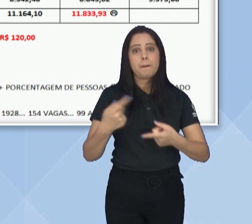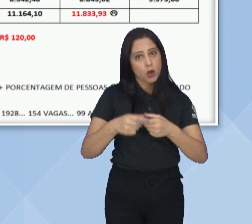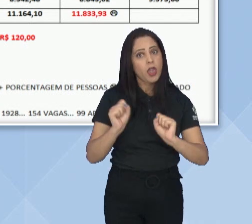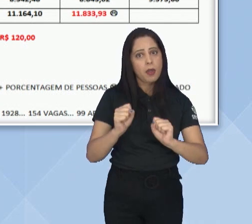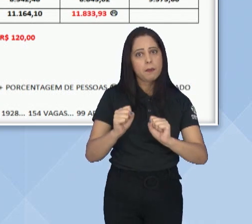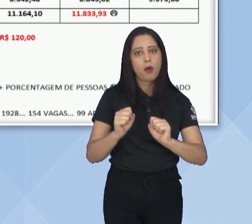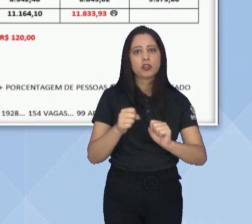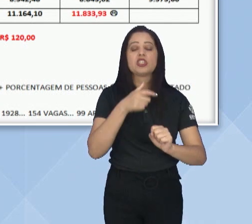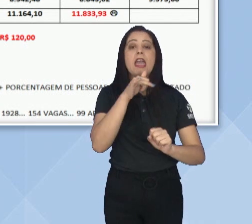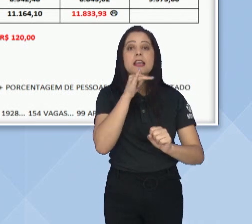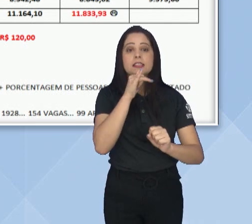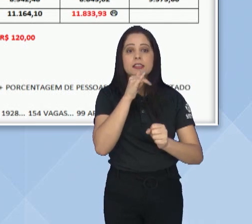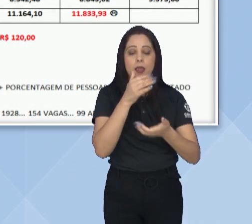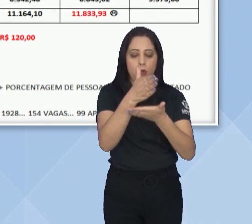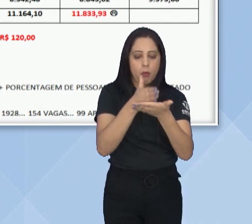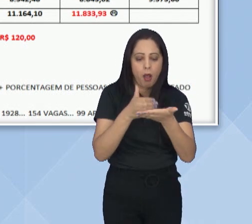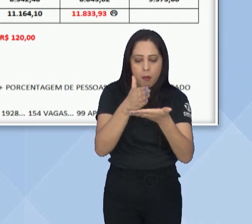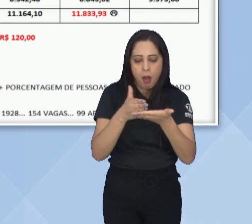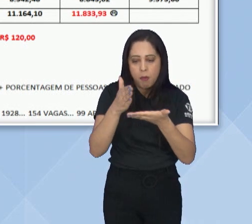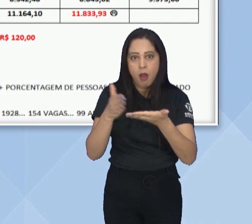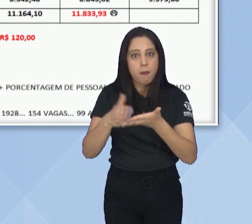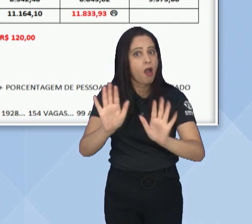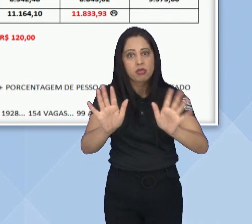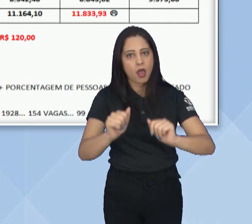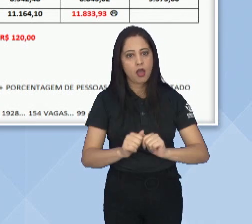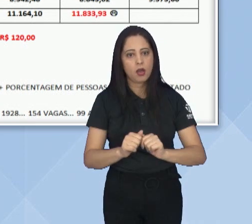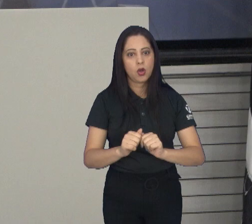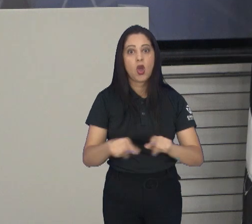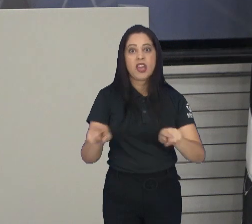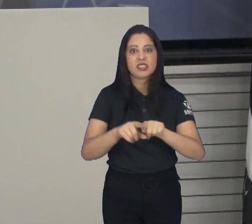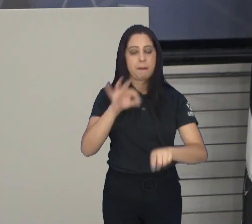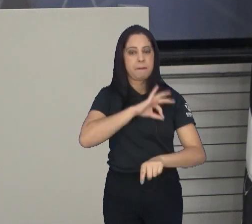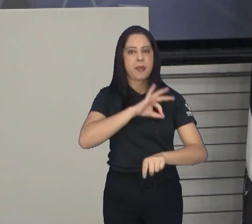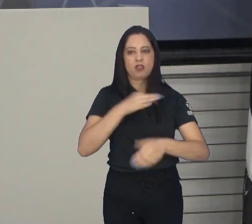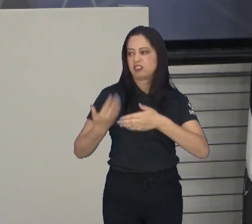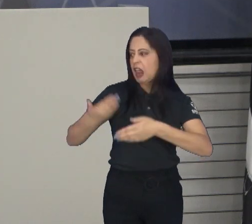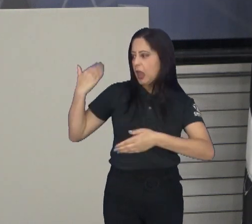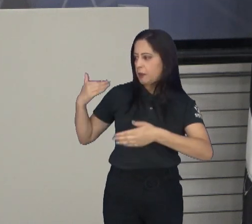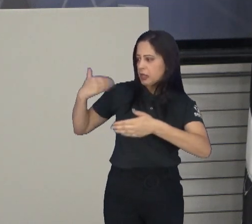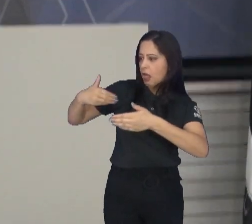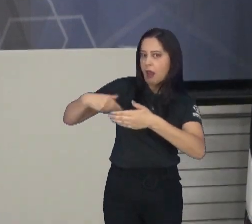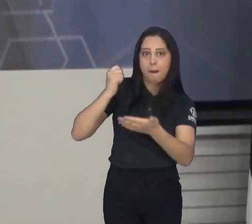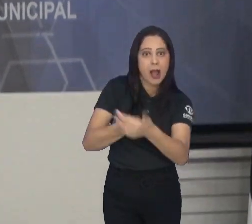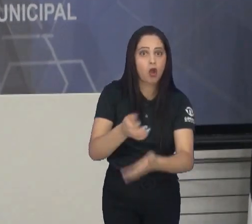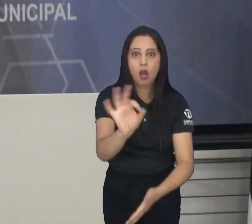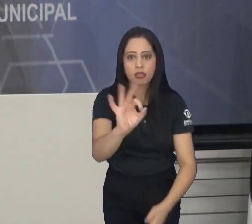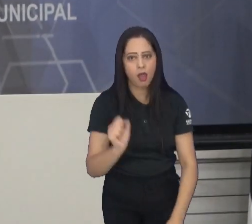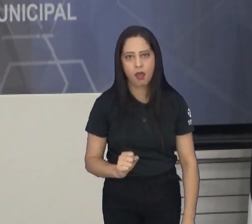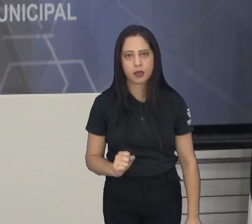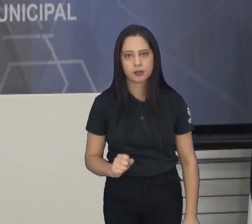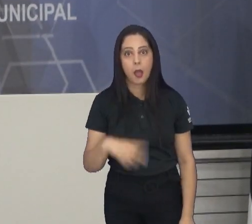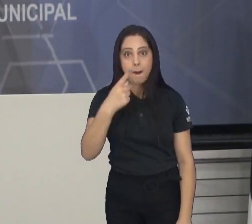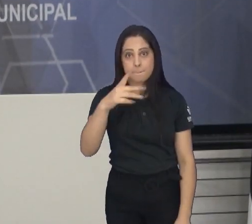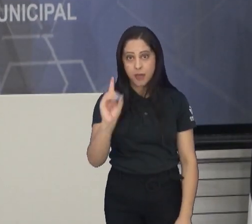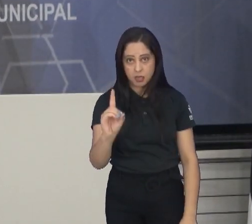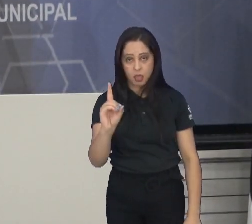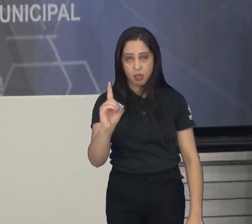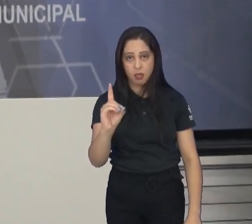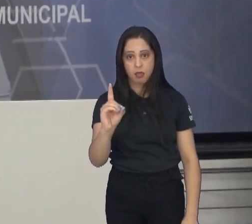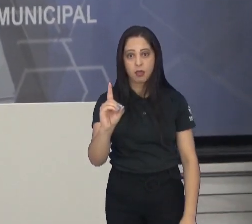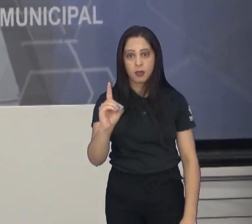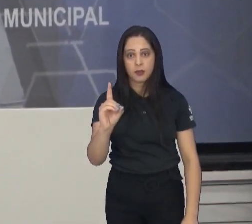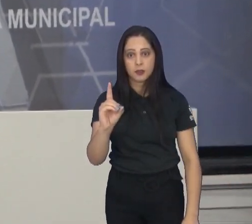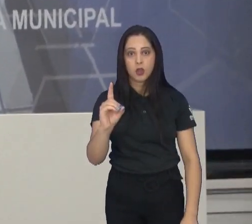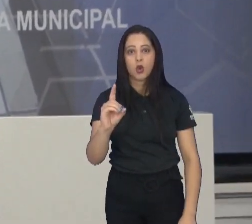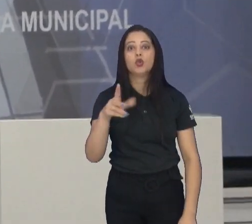pelos professores. Não foi feito. O retroativo deveria ter pago, não pagou. Os PDs e os eventuais continuam com as